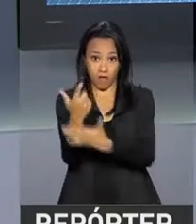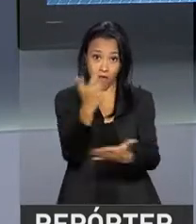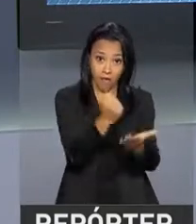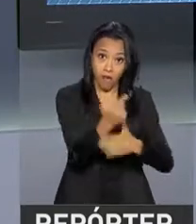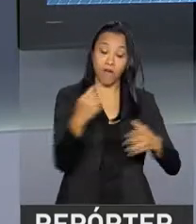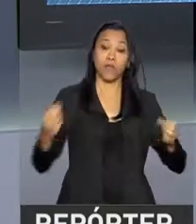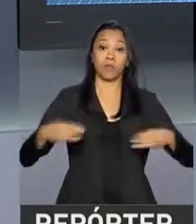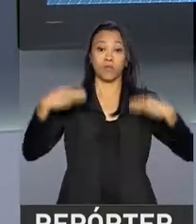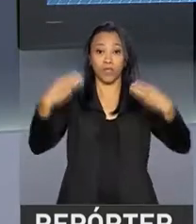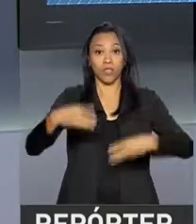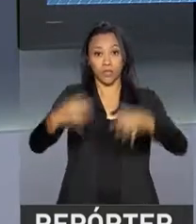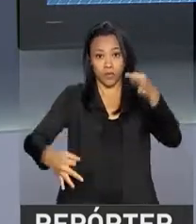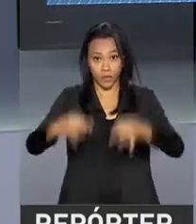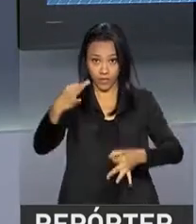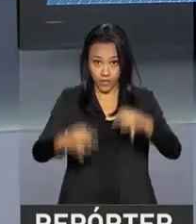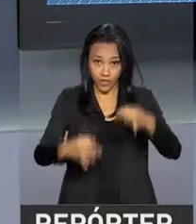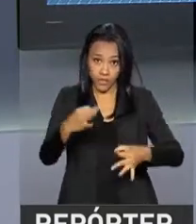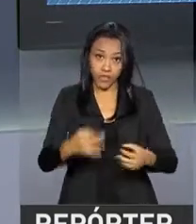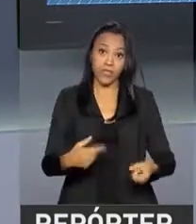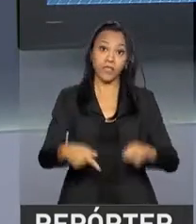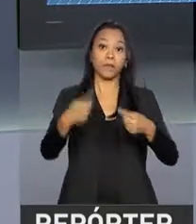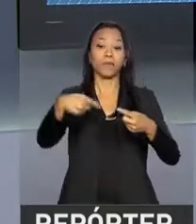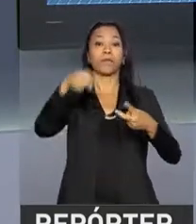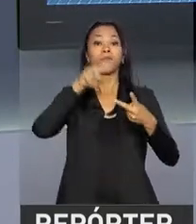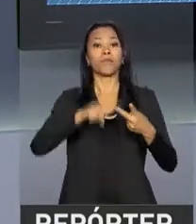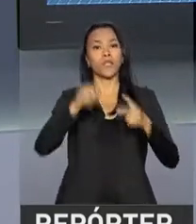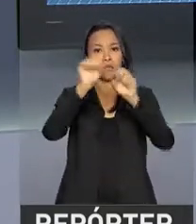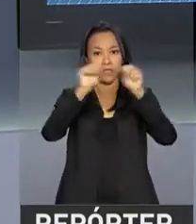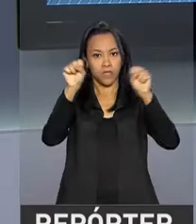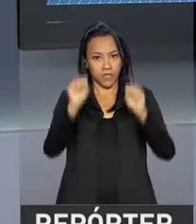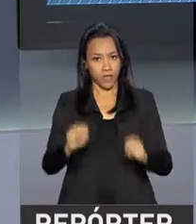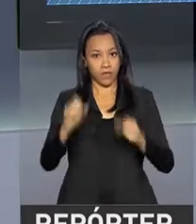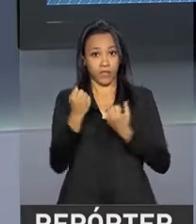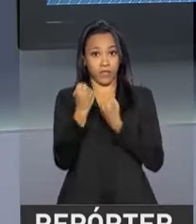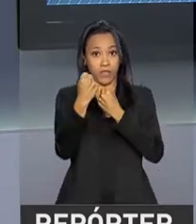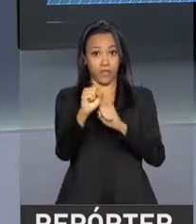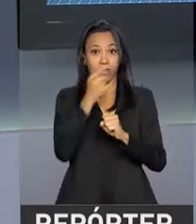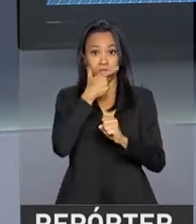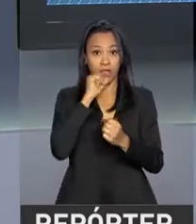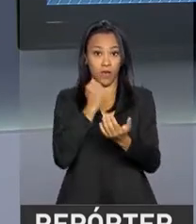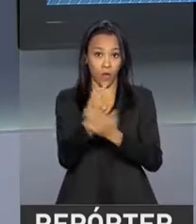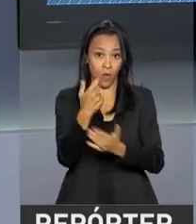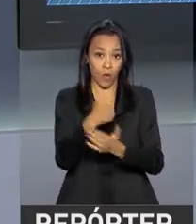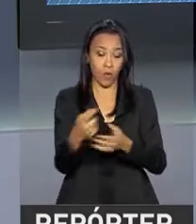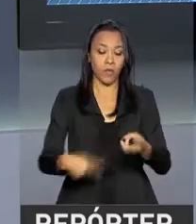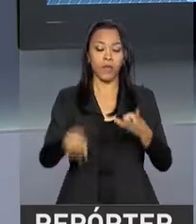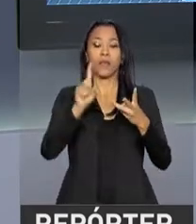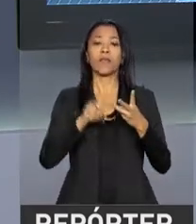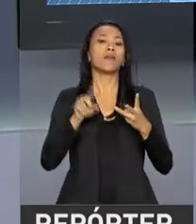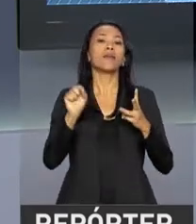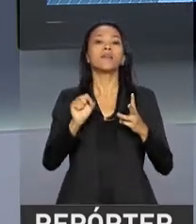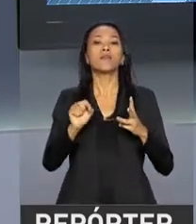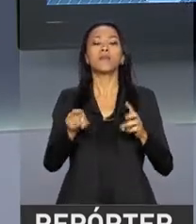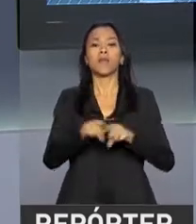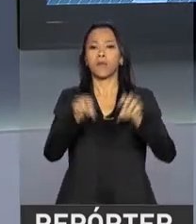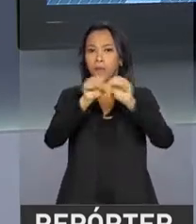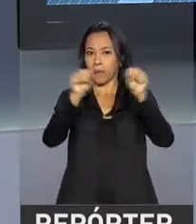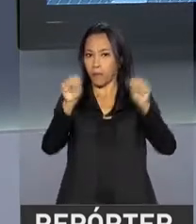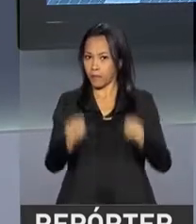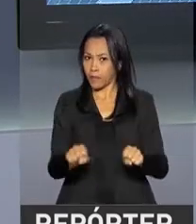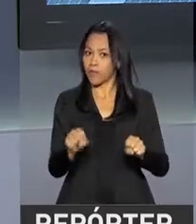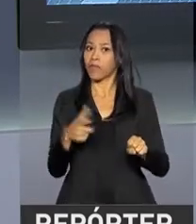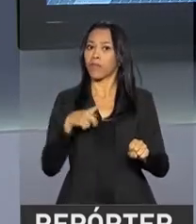e segurança pública o sistema nacional de informações de defesa do consumidor ea plataforma eletrônica consumidor ponto gov